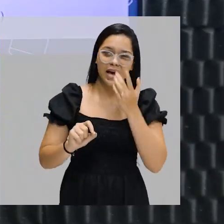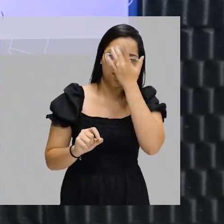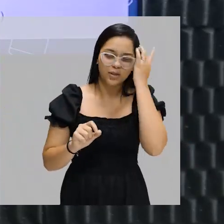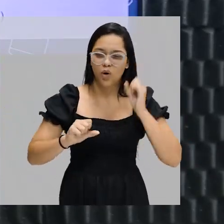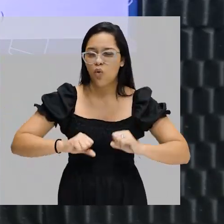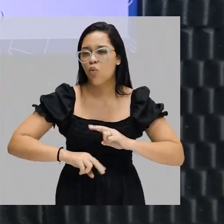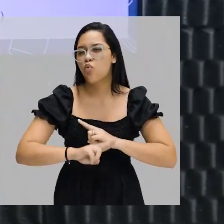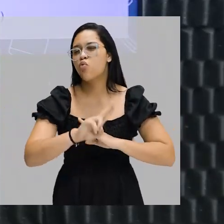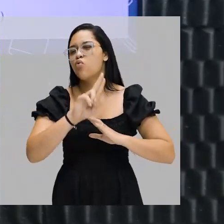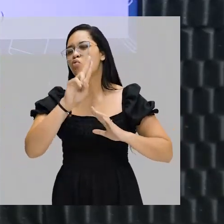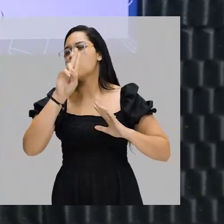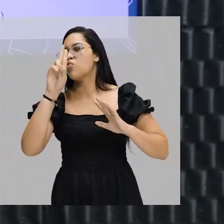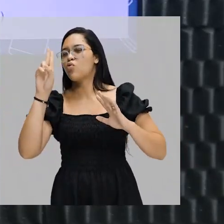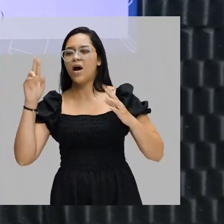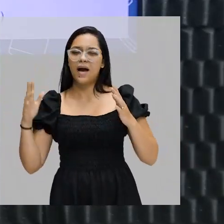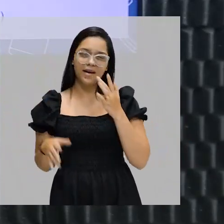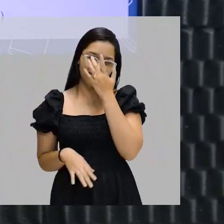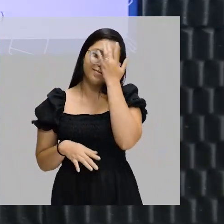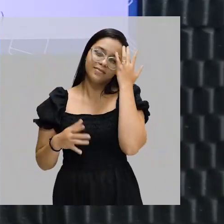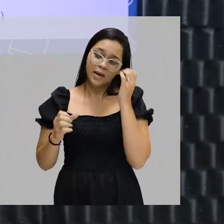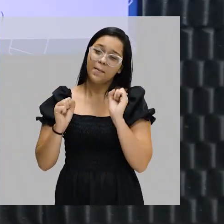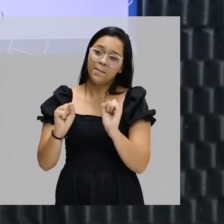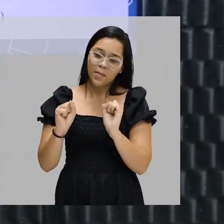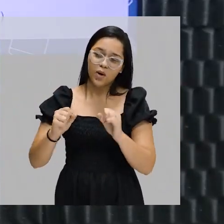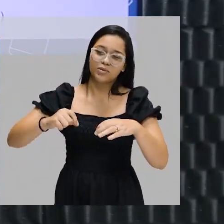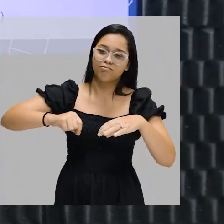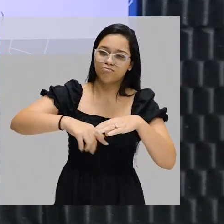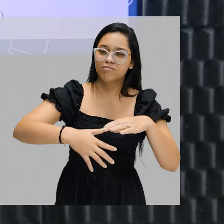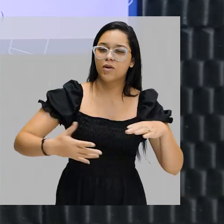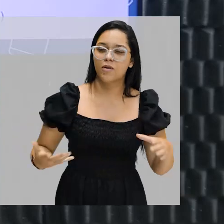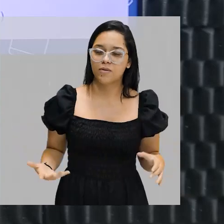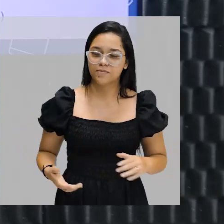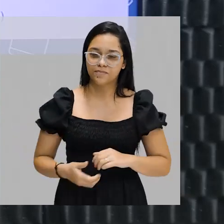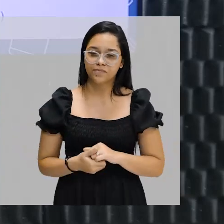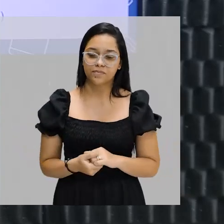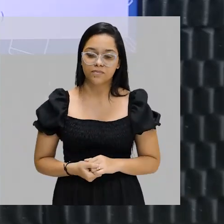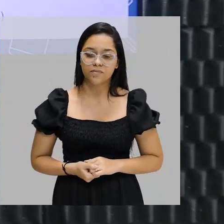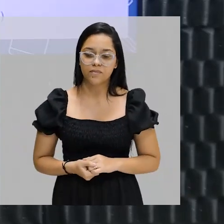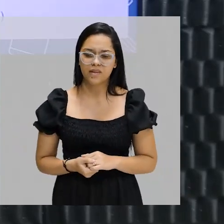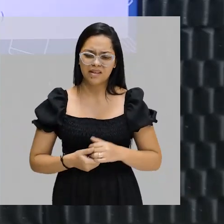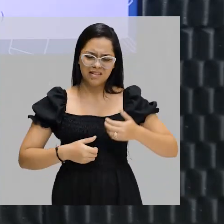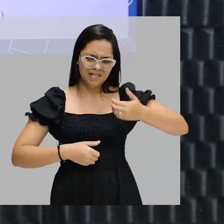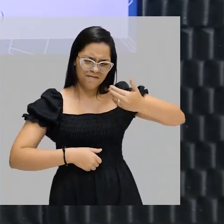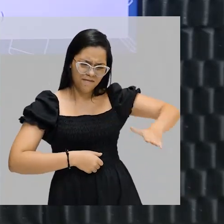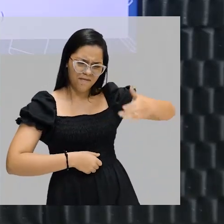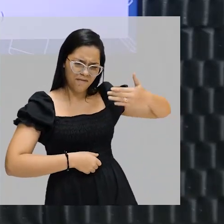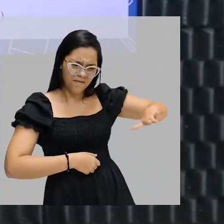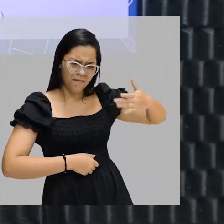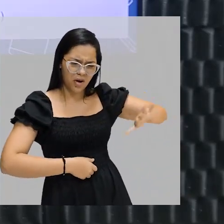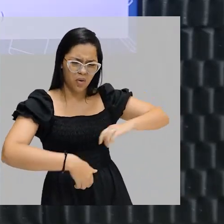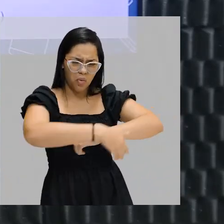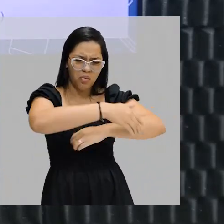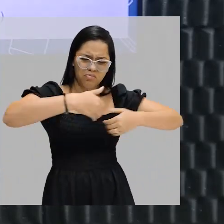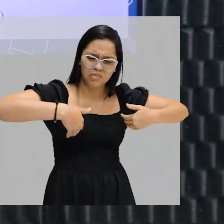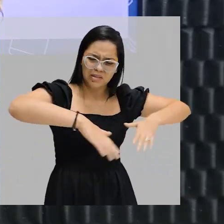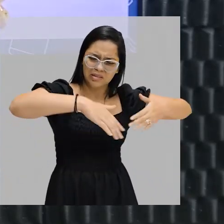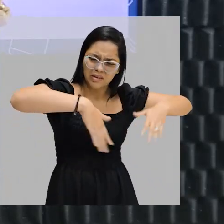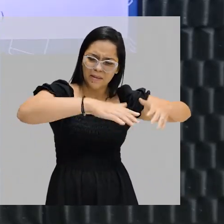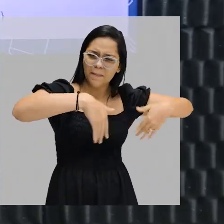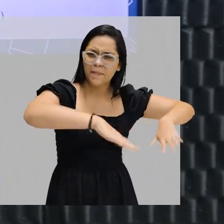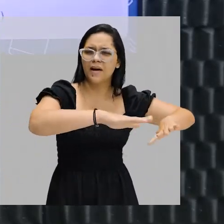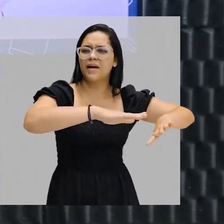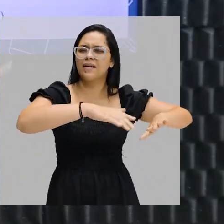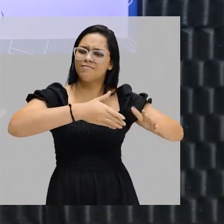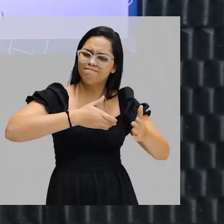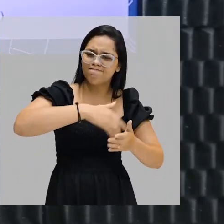todinho faz assim ó uh a torcida poderia ter sido um gol Show Fora Rua